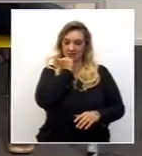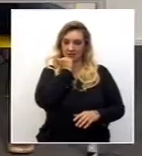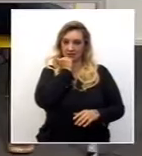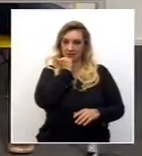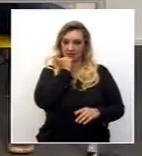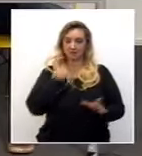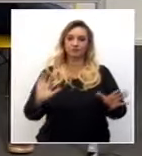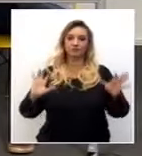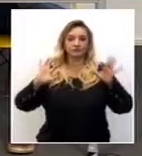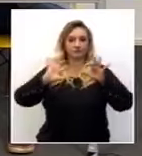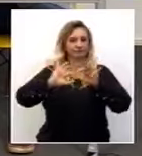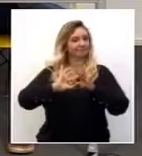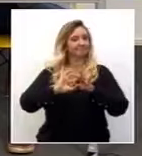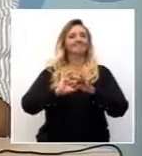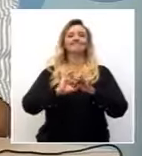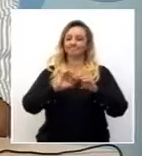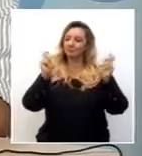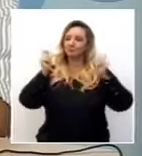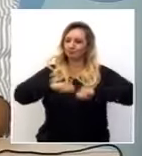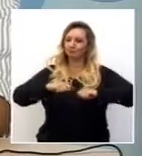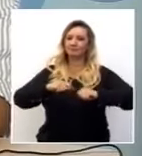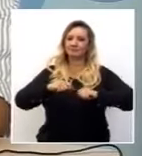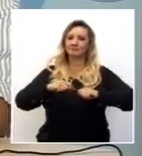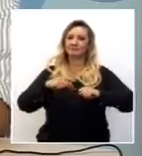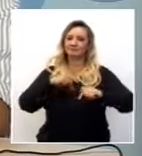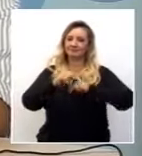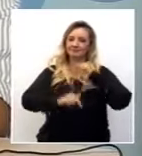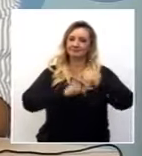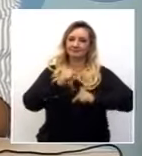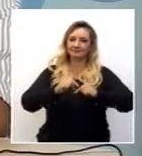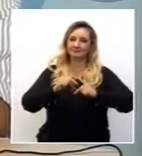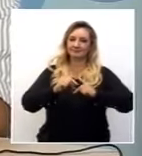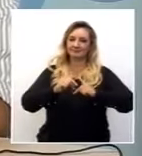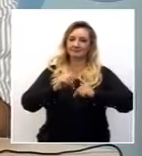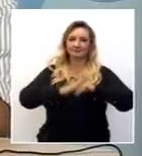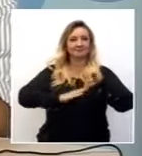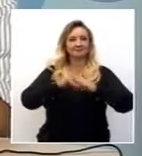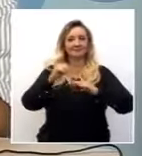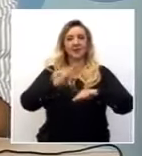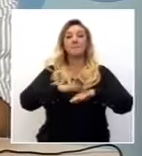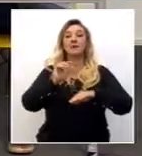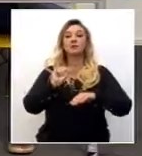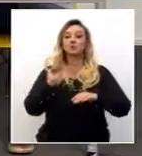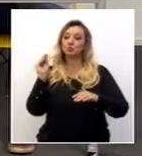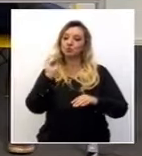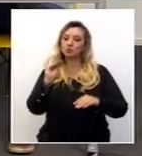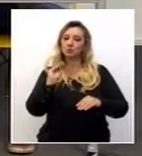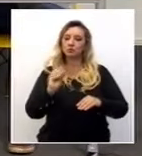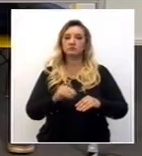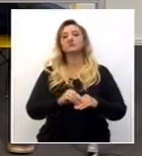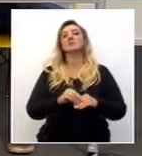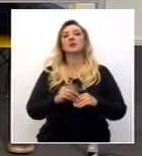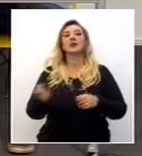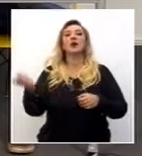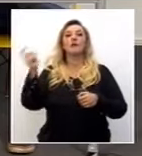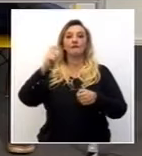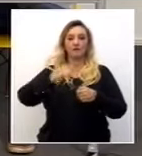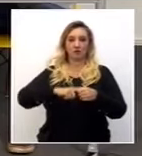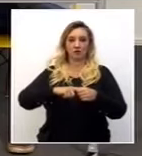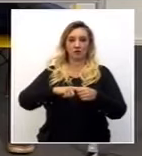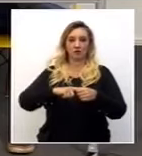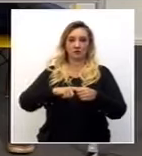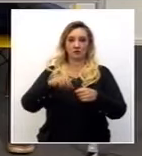juntas, tem um potencial enorme para trabalhar esse tipo de coisa. E o que mais eles colocaram aí? Colocaram aqui o retorno das atividades. A